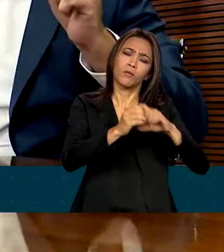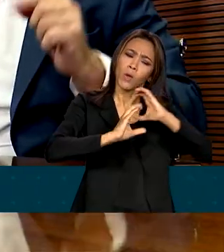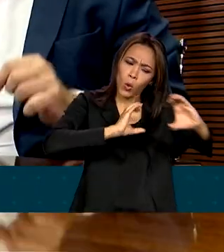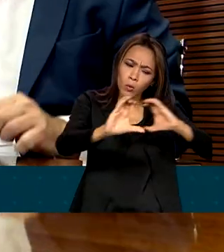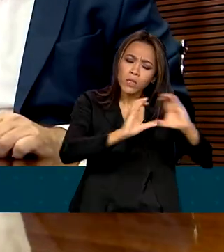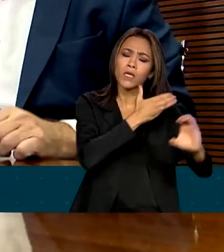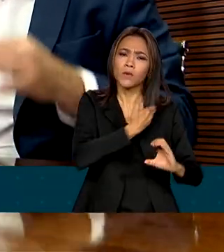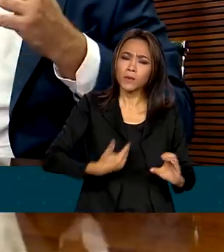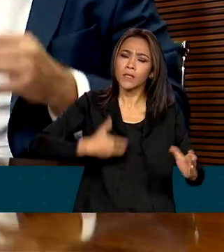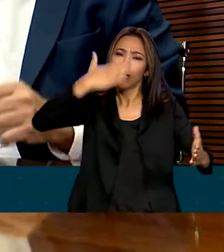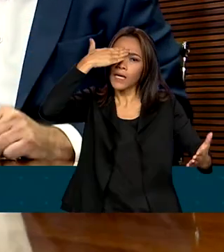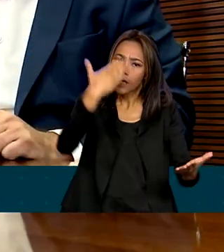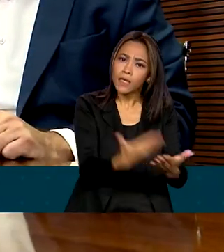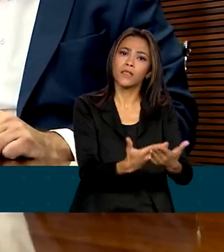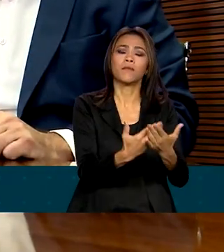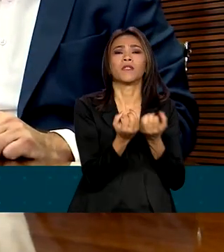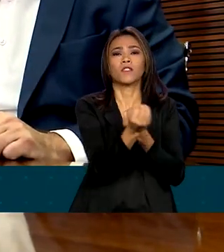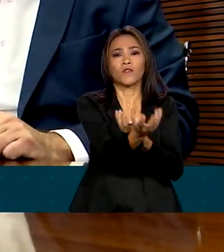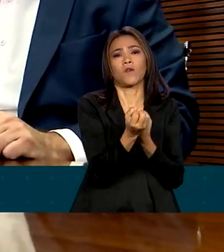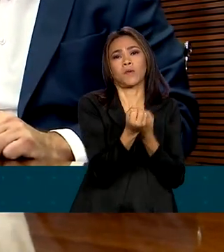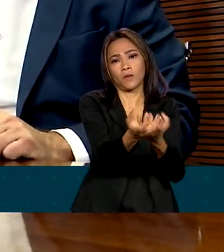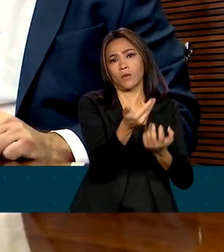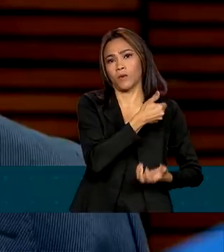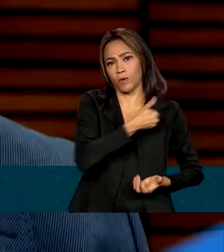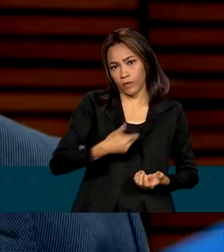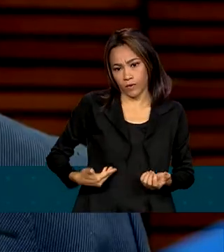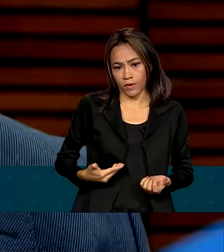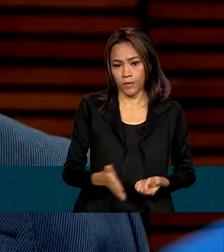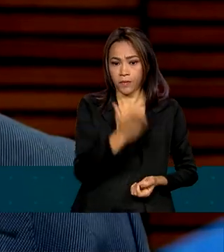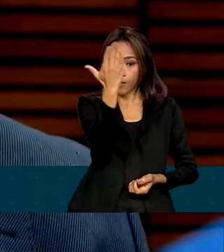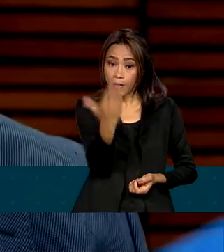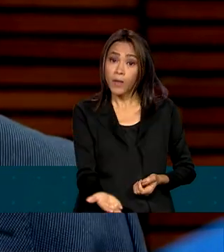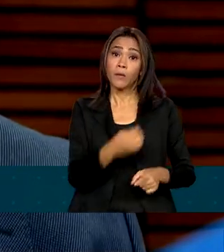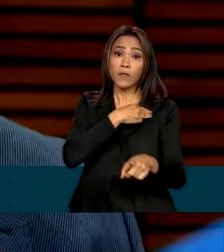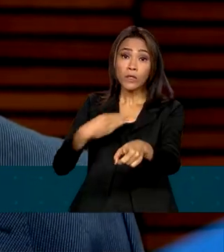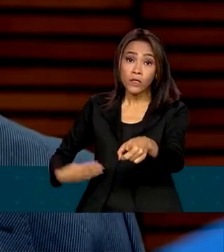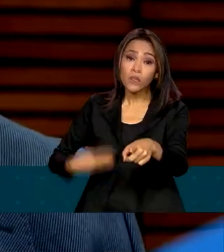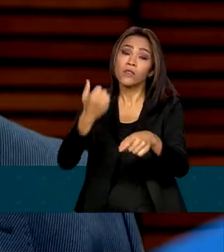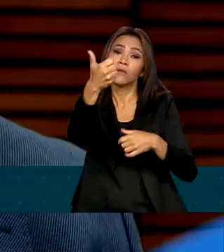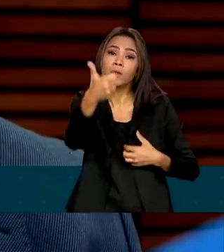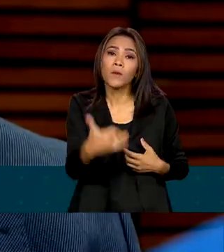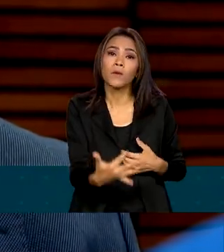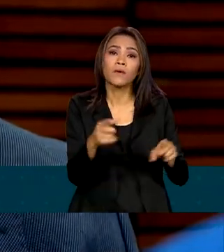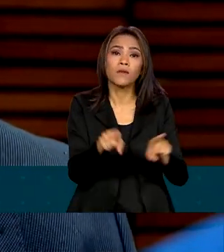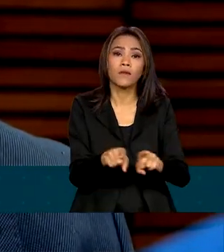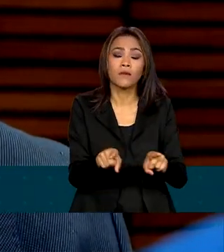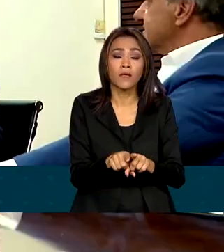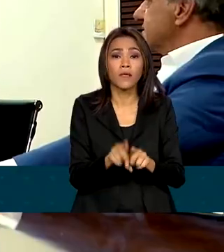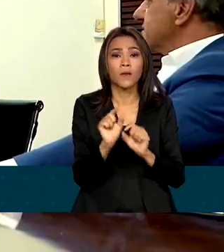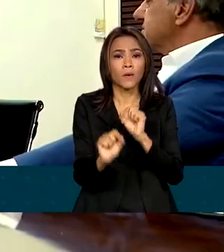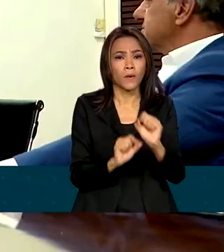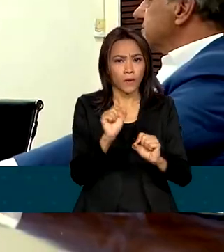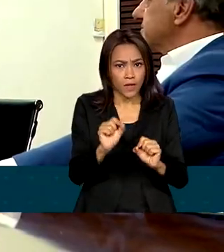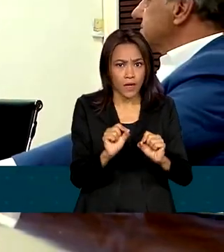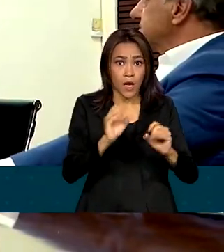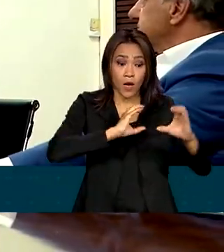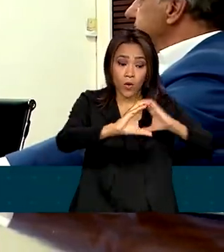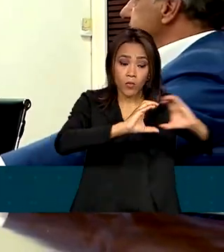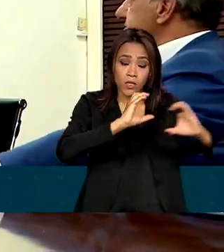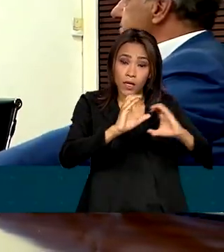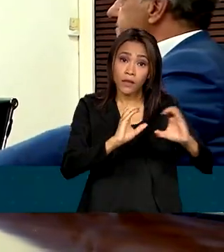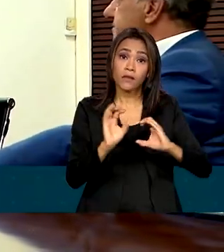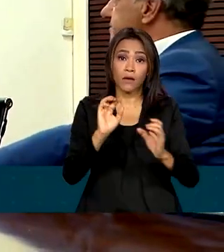a credibilidade das informações governamentais. Paulo Pimenta propôs incluir a comunicação entre os